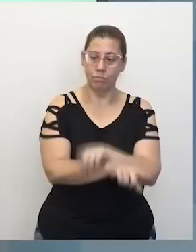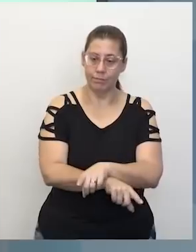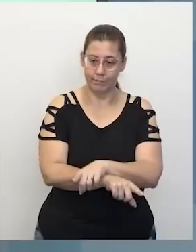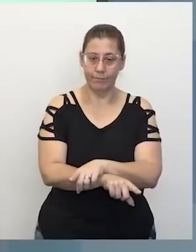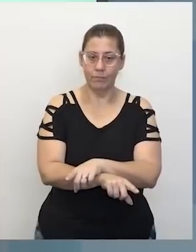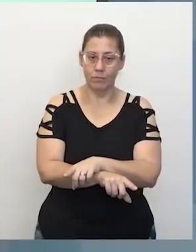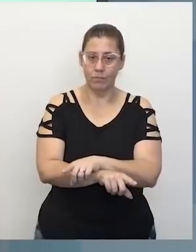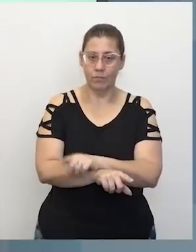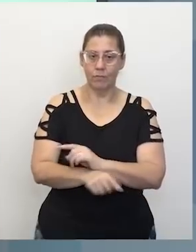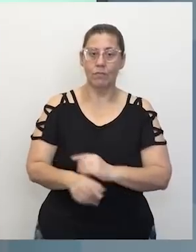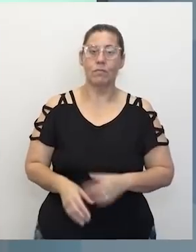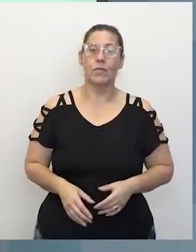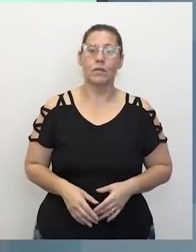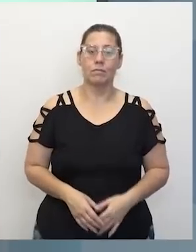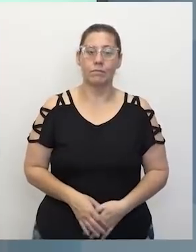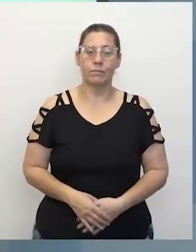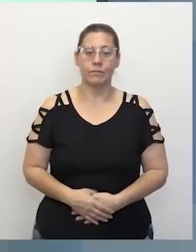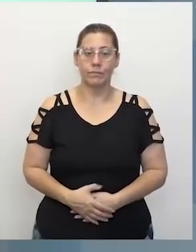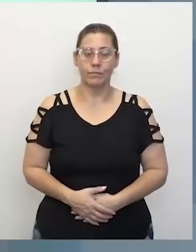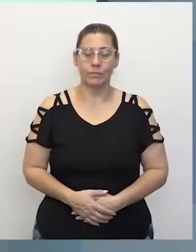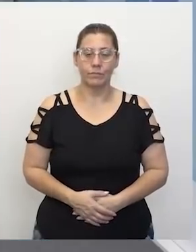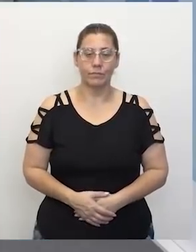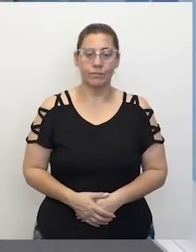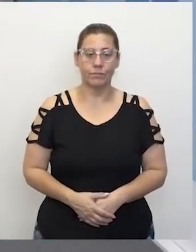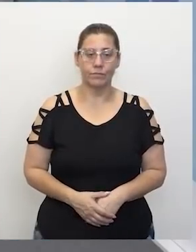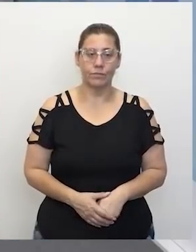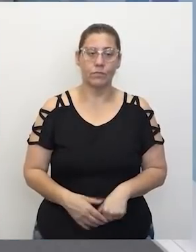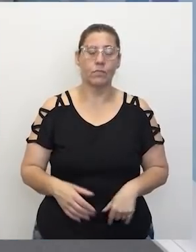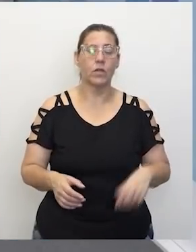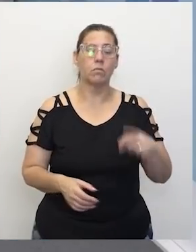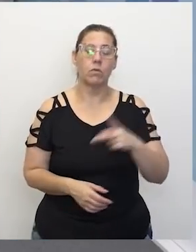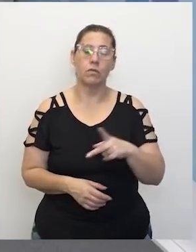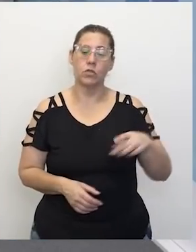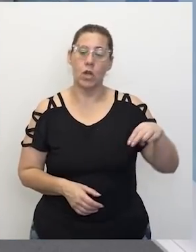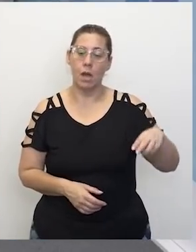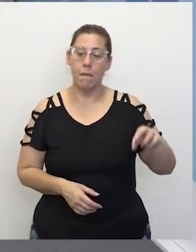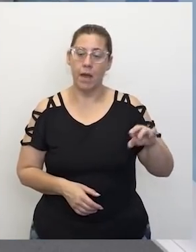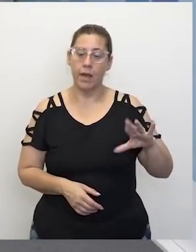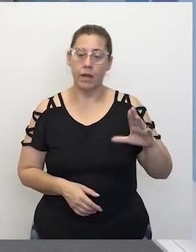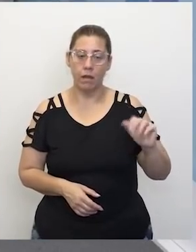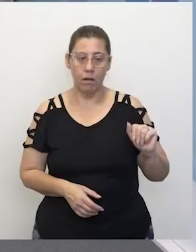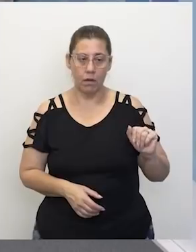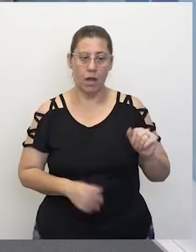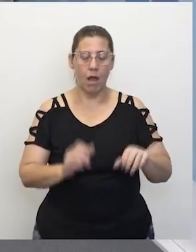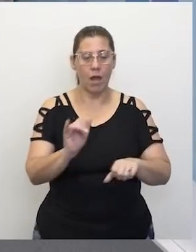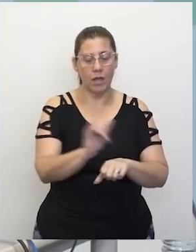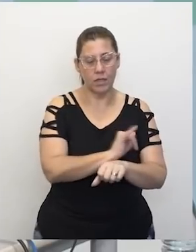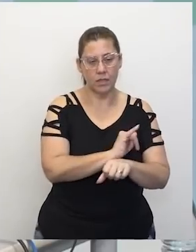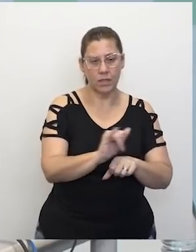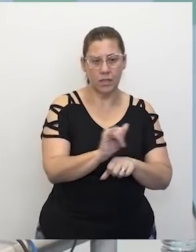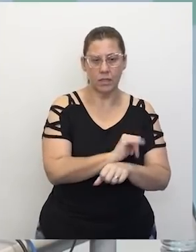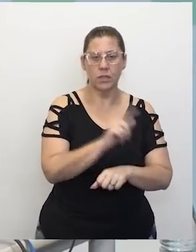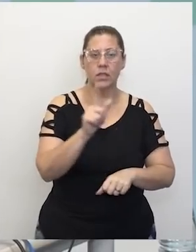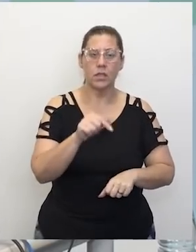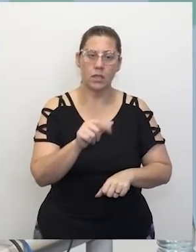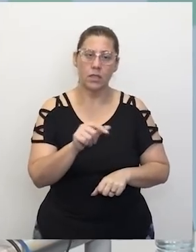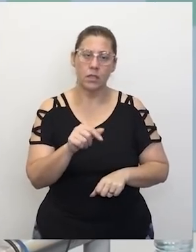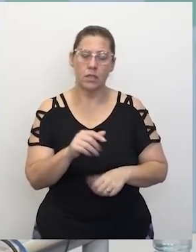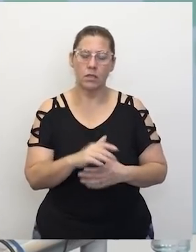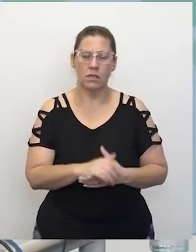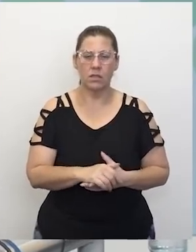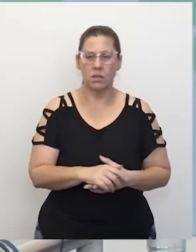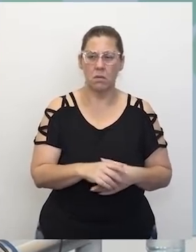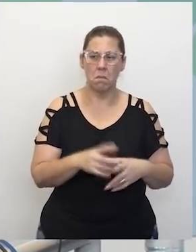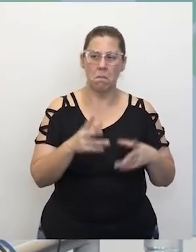inversa. Nós vamos usar esta ideia. Combinado? Professora Marina falando aqui que a estratégia dela é dizer que eles são parentes e eles vão